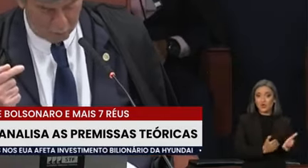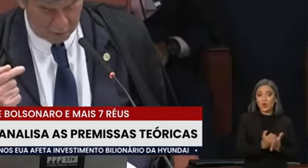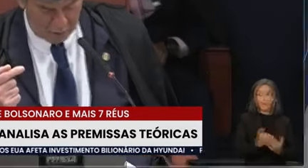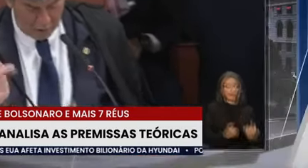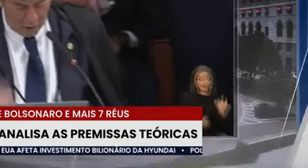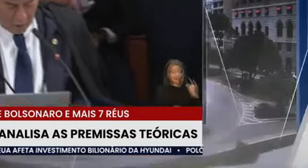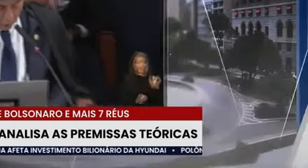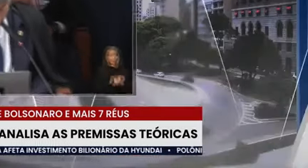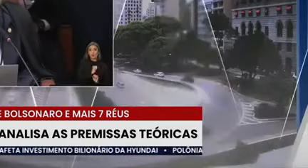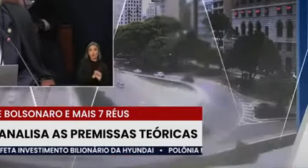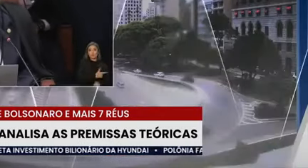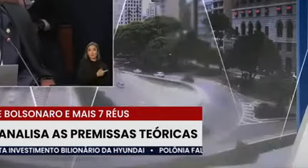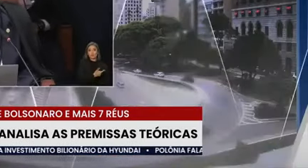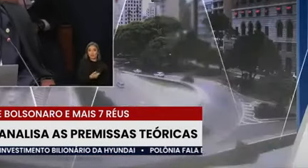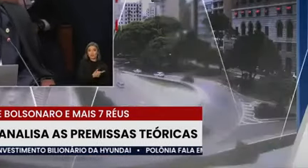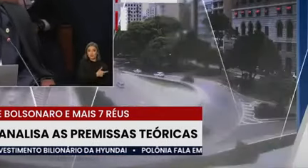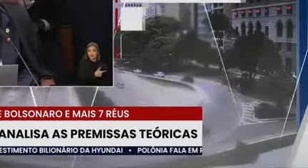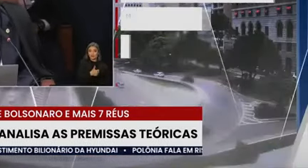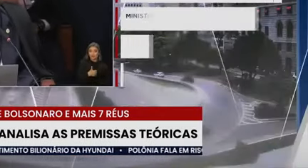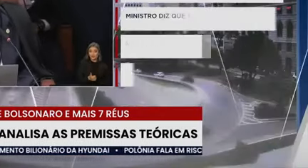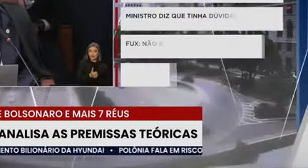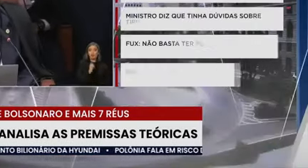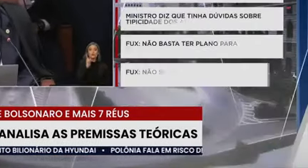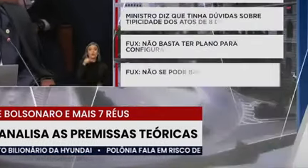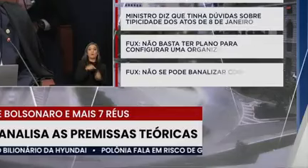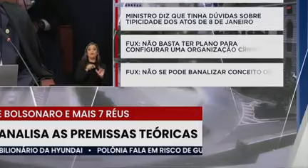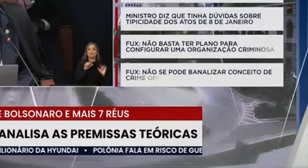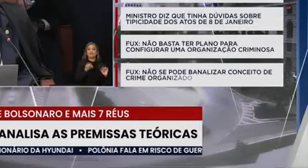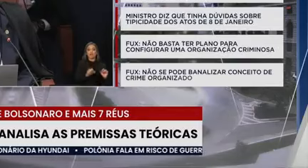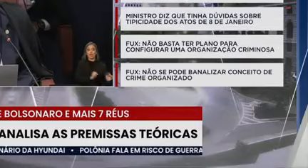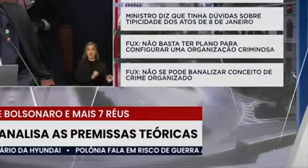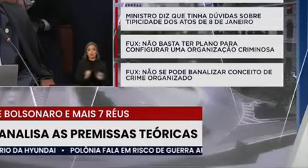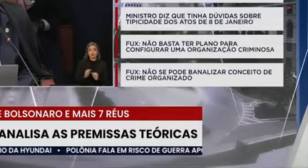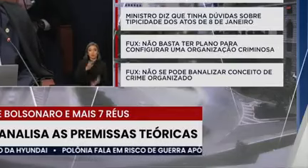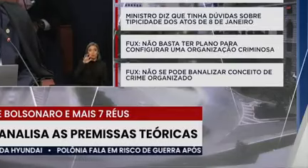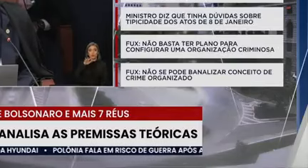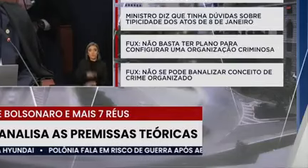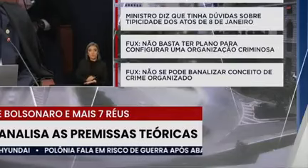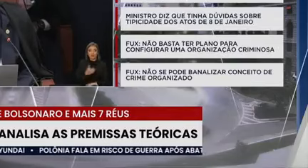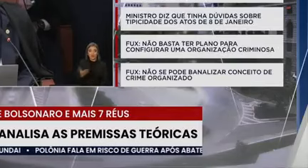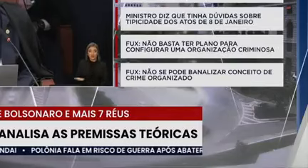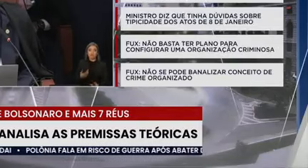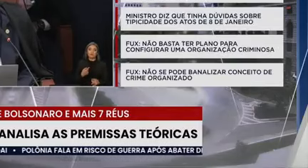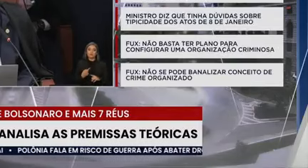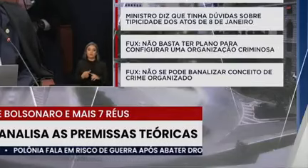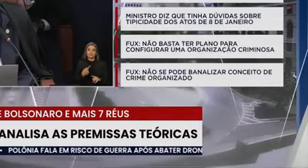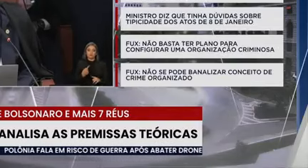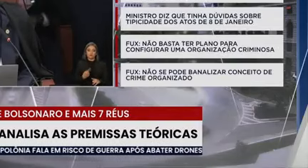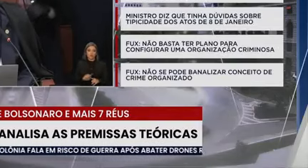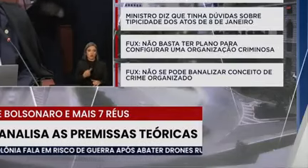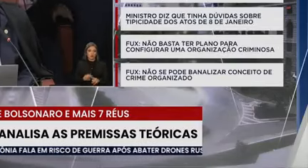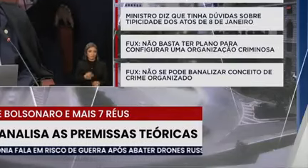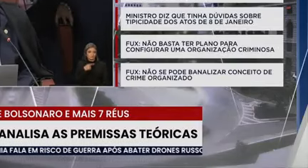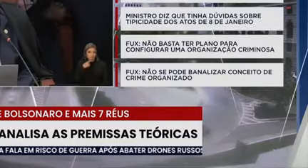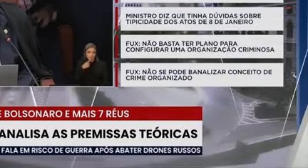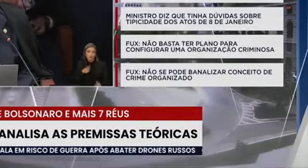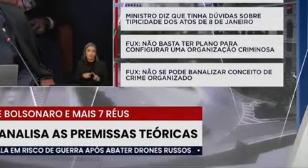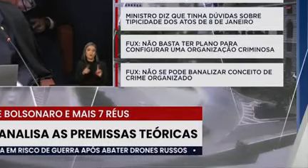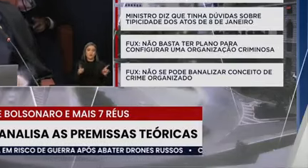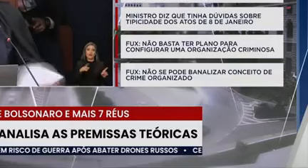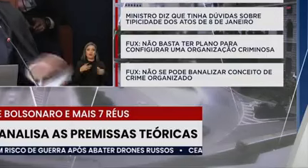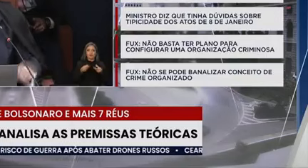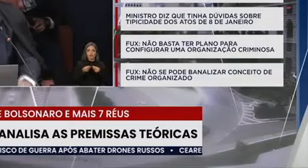2021, cujo objetivo seria a tomada do poder, o que, embora não tenha se verificado, originou um milionário